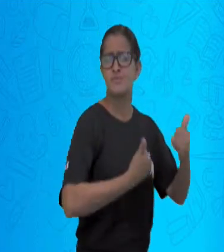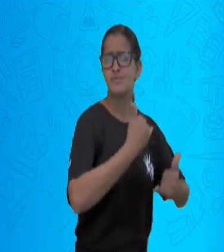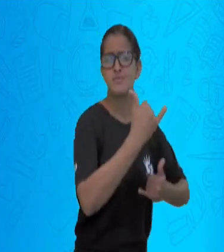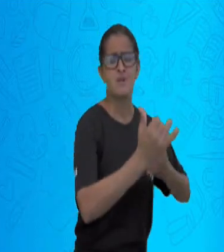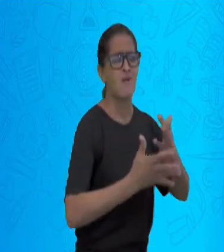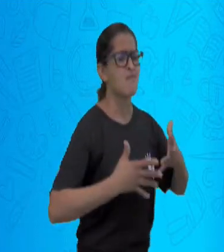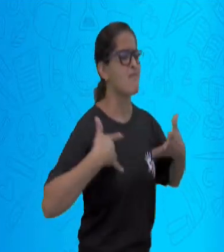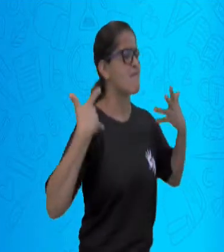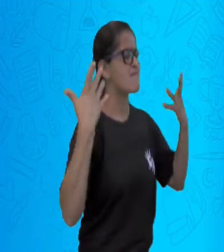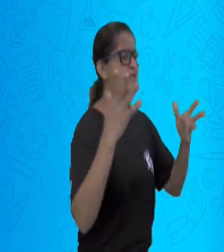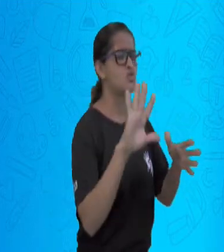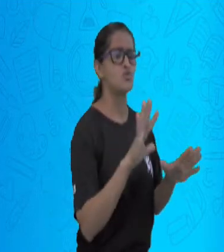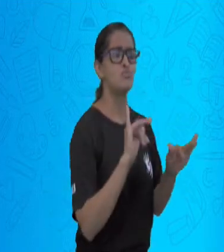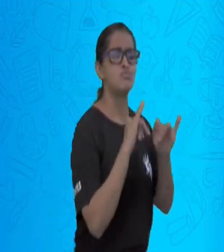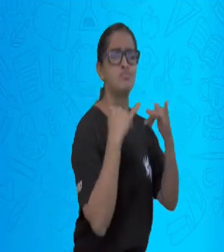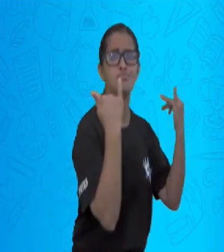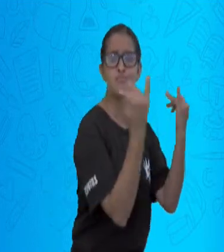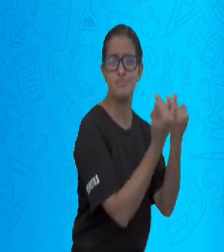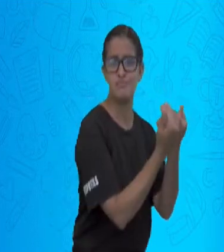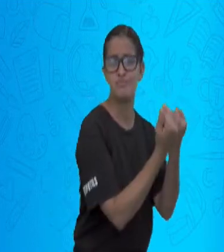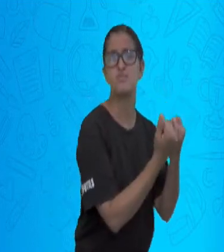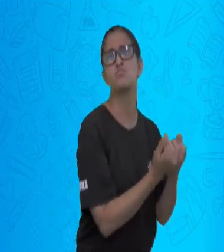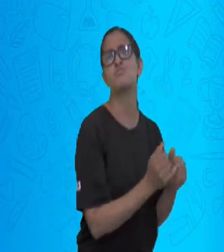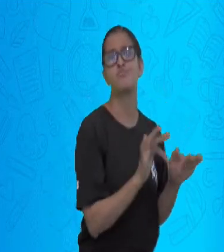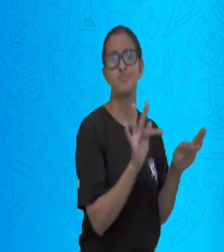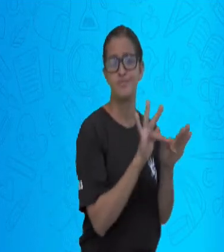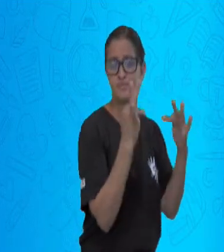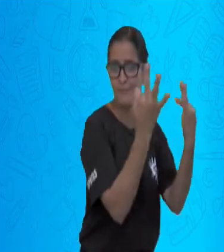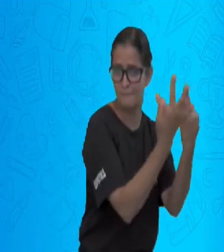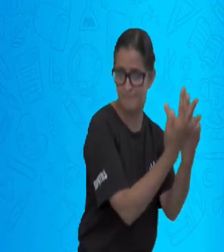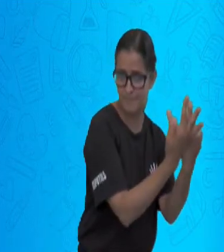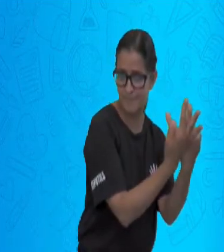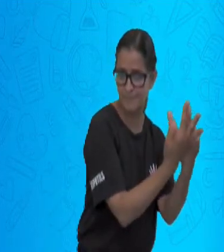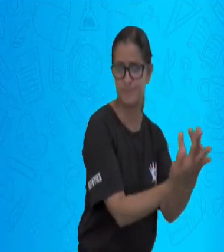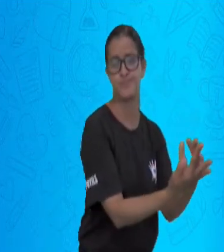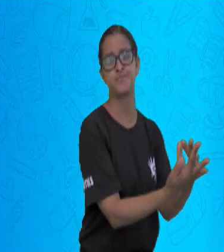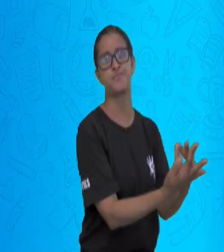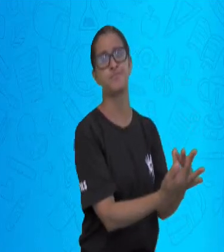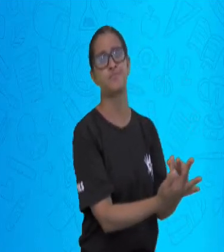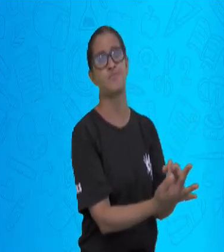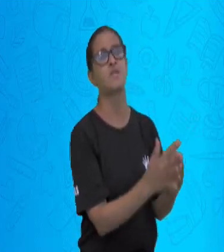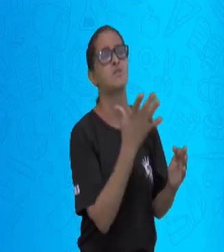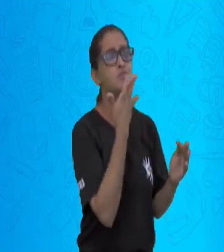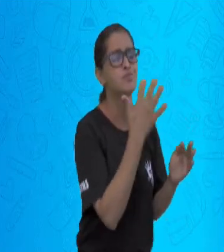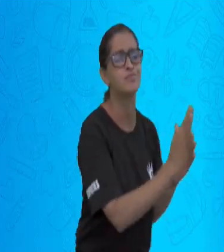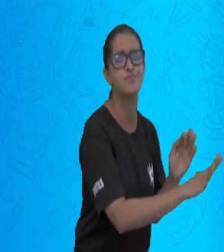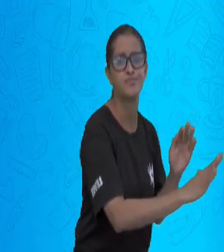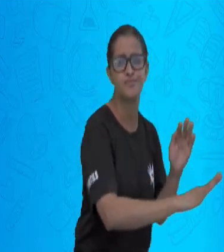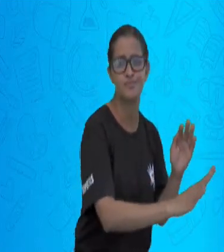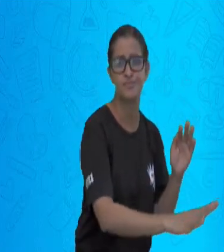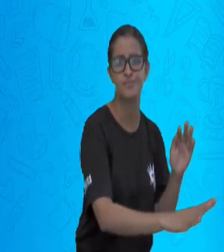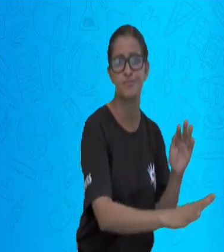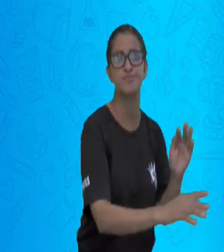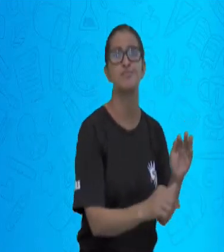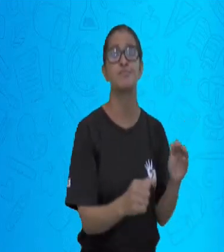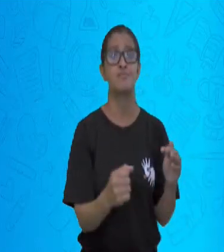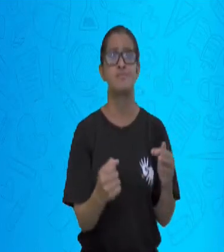mais, ter praças, quadras poliesportivas dentro da cidade. Mas,